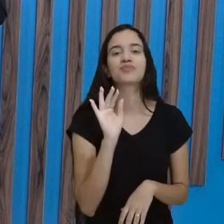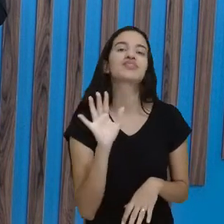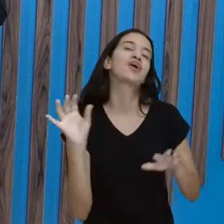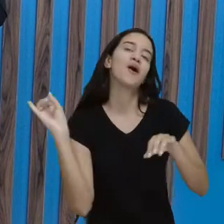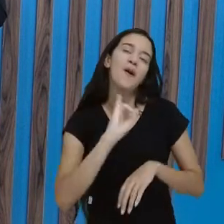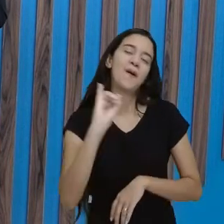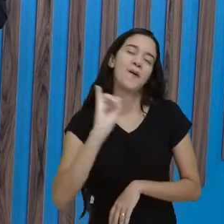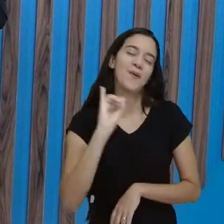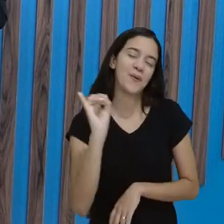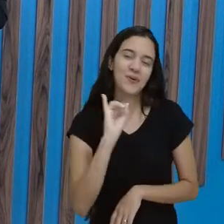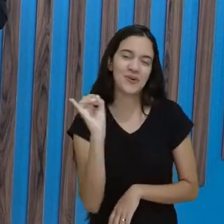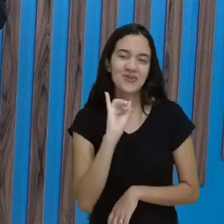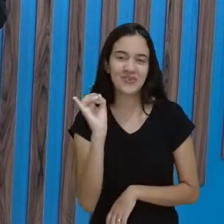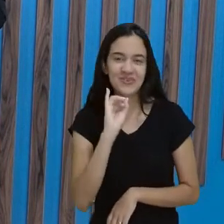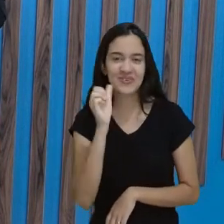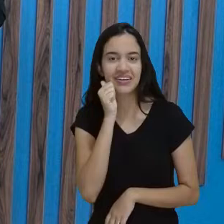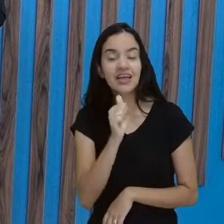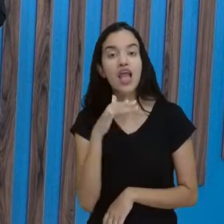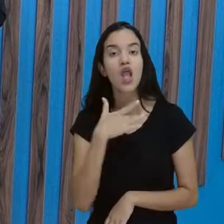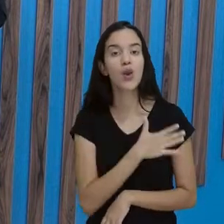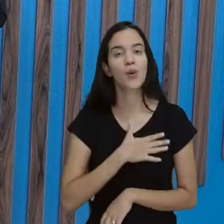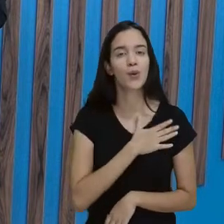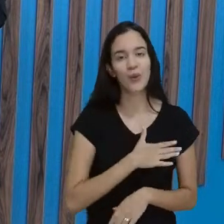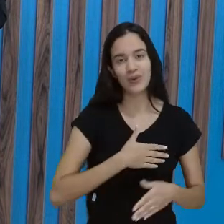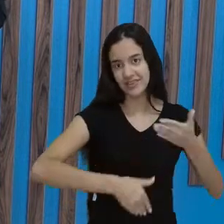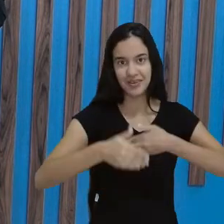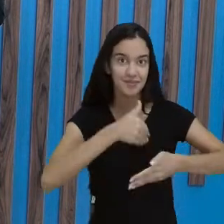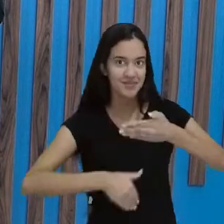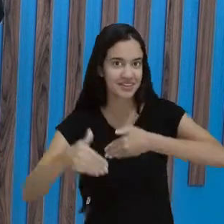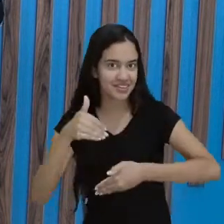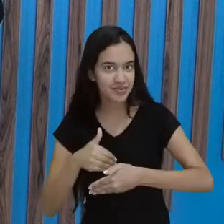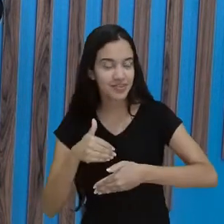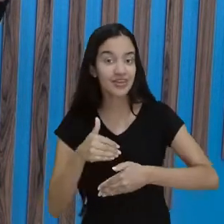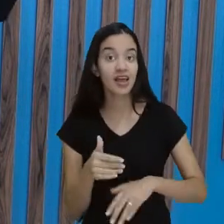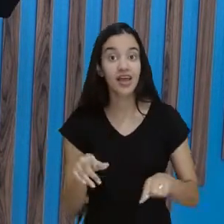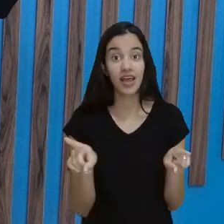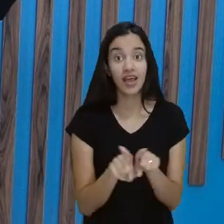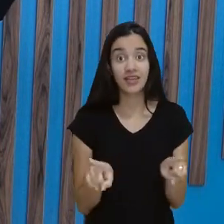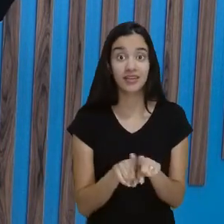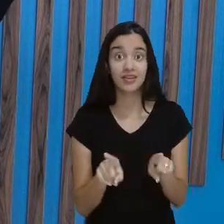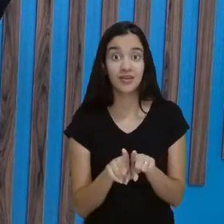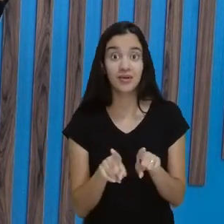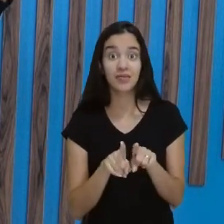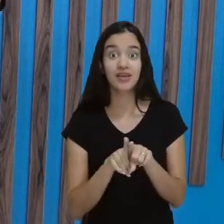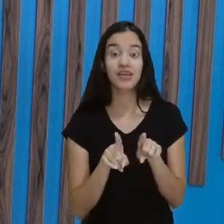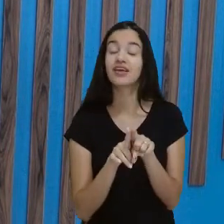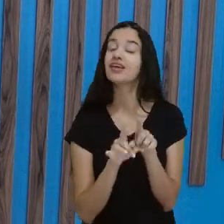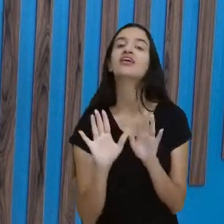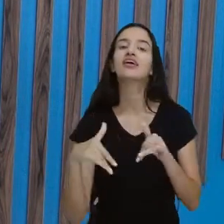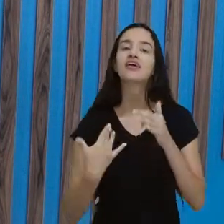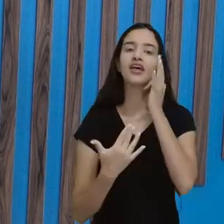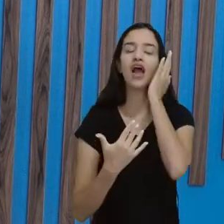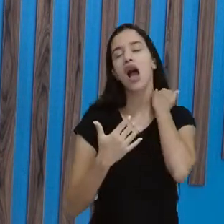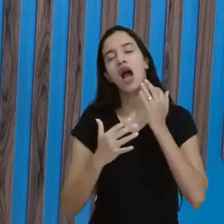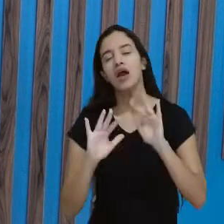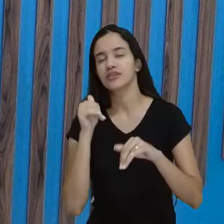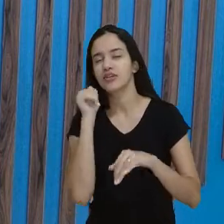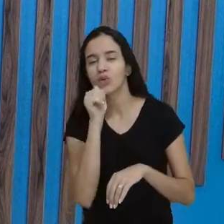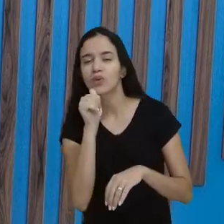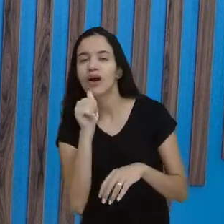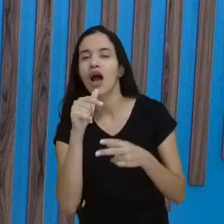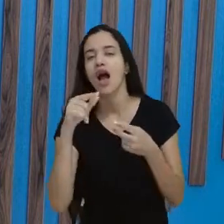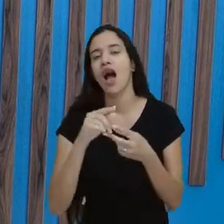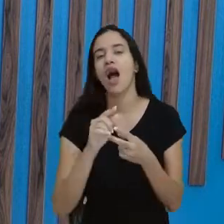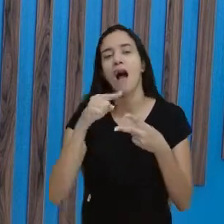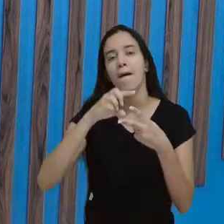Oi, Belinha. Gosto muito da sua participação, hein? E, ó, professora Kátia, brevemente, sim, Isabela,